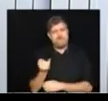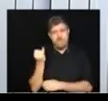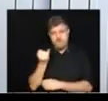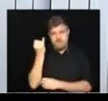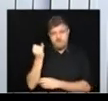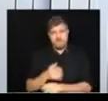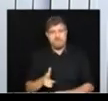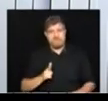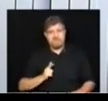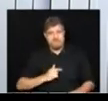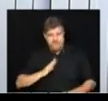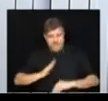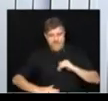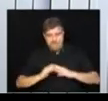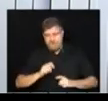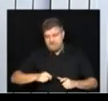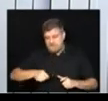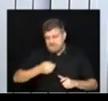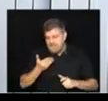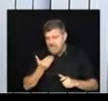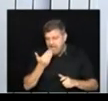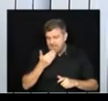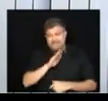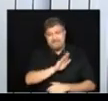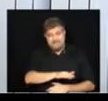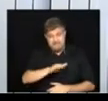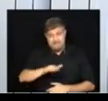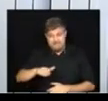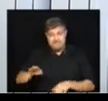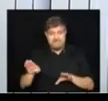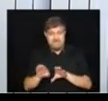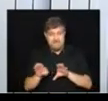os bons hábitos alimentares das crianças e